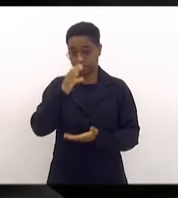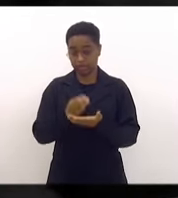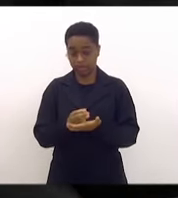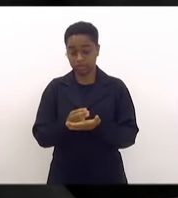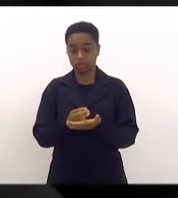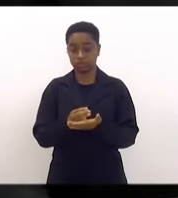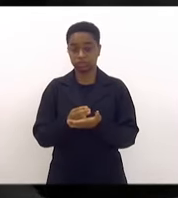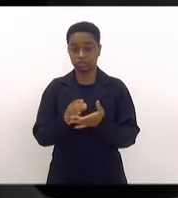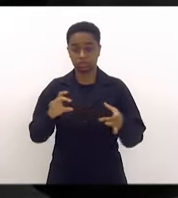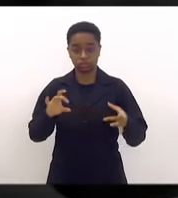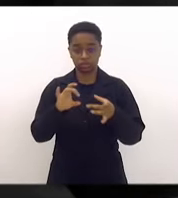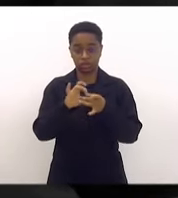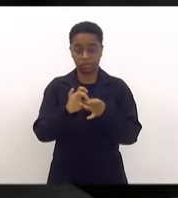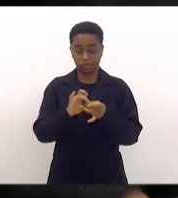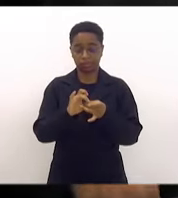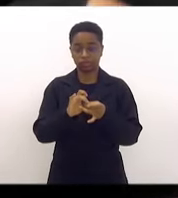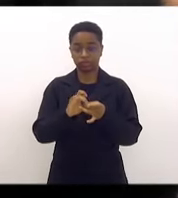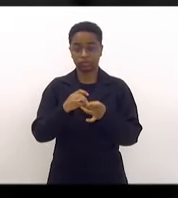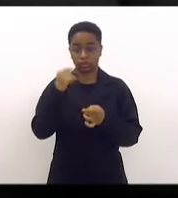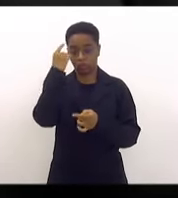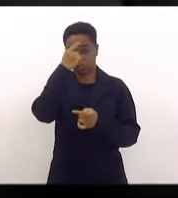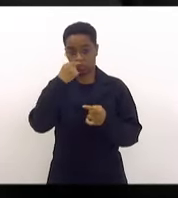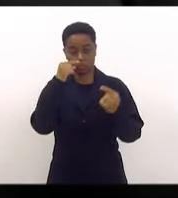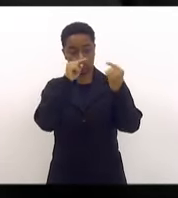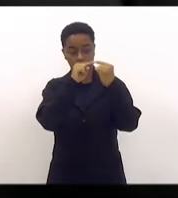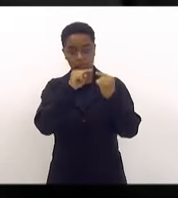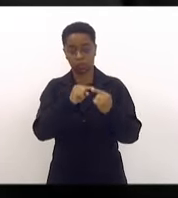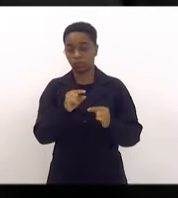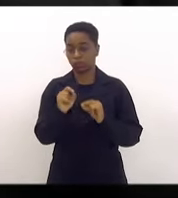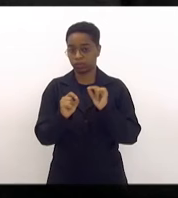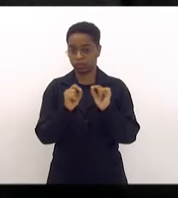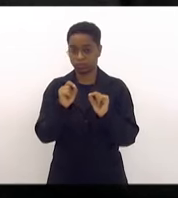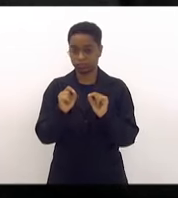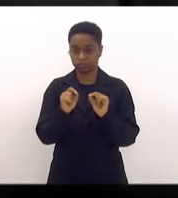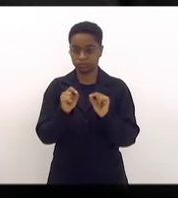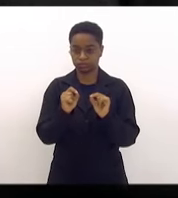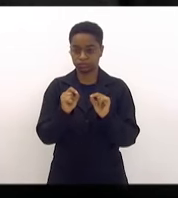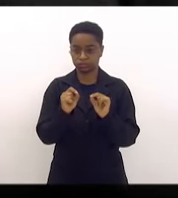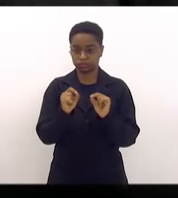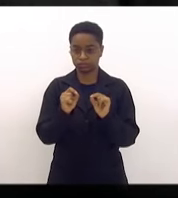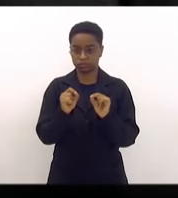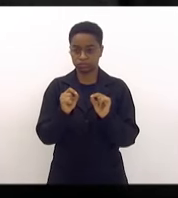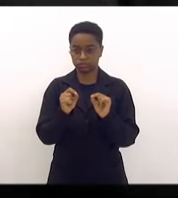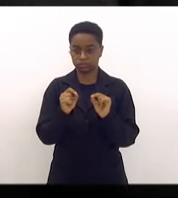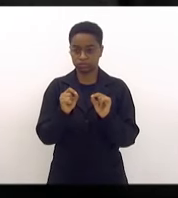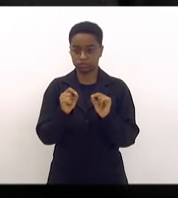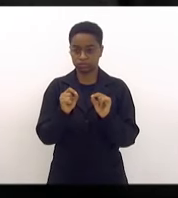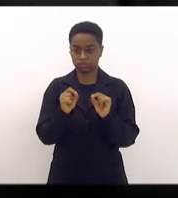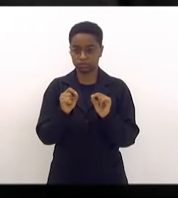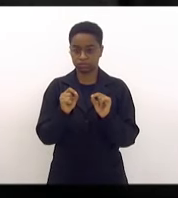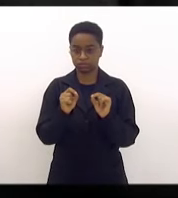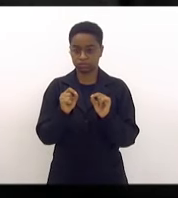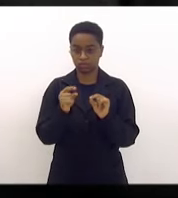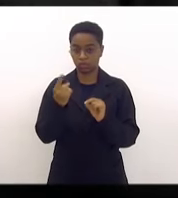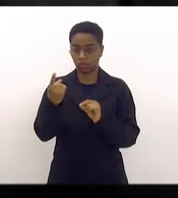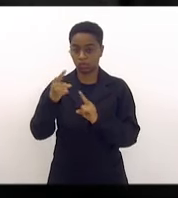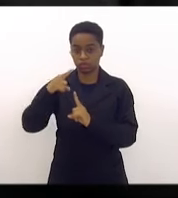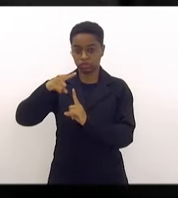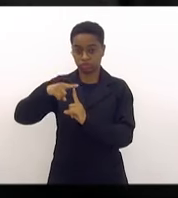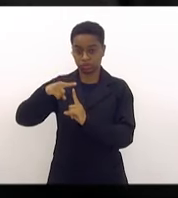reconhecimento fotográfico é que uma determinada um determinado tipo de